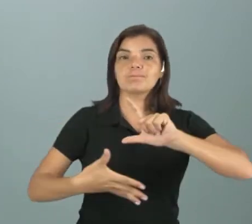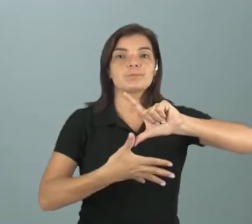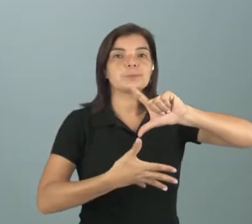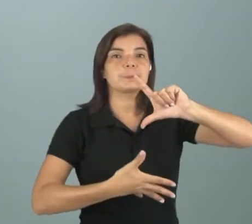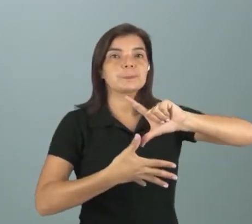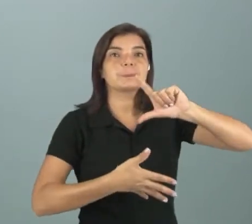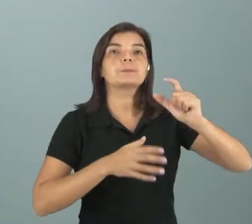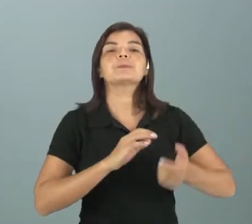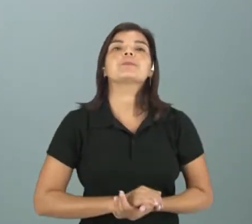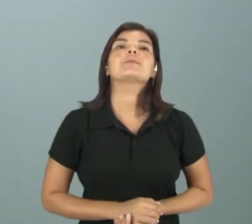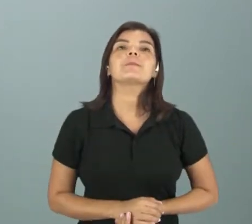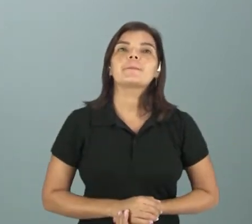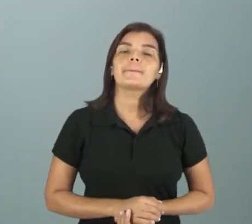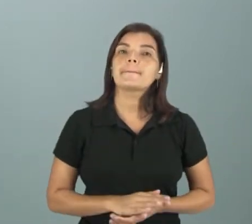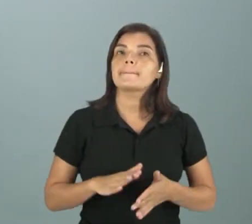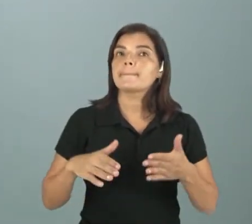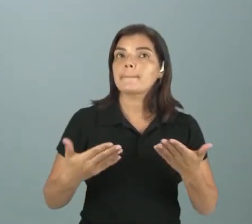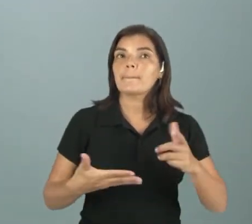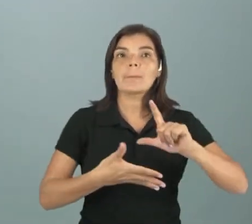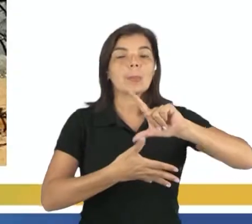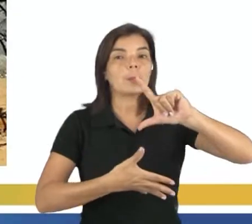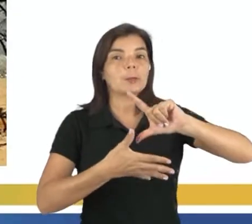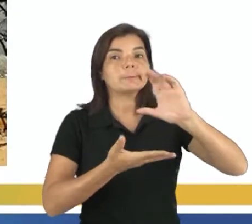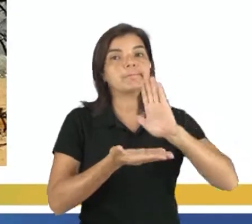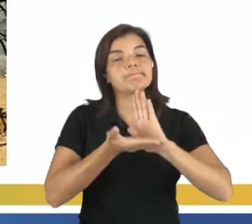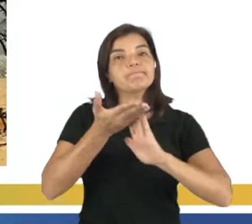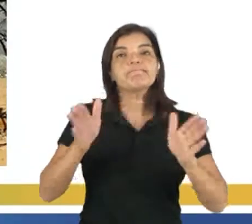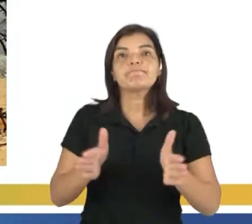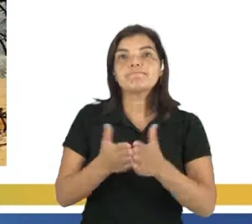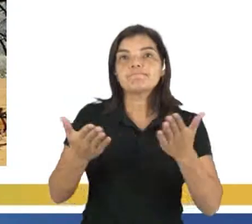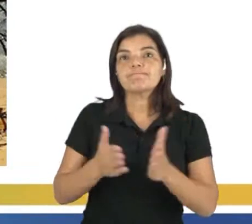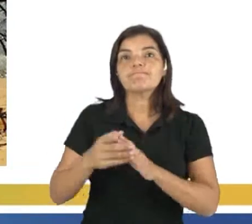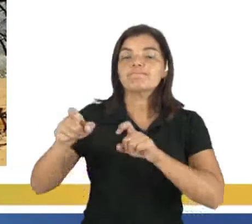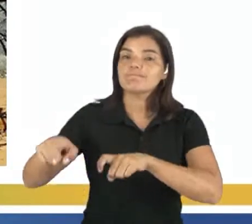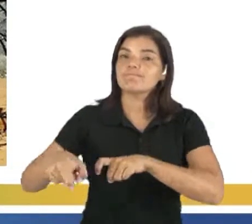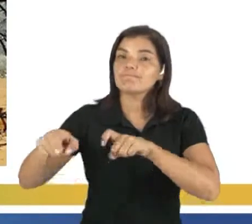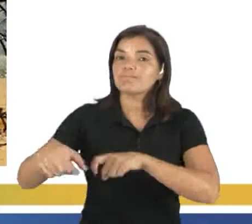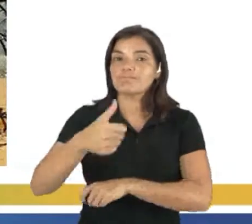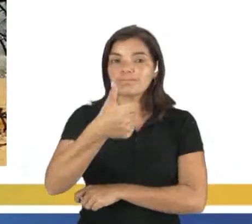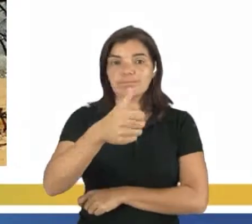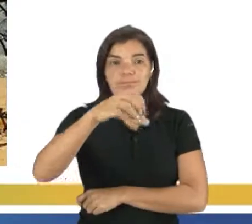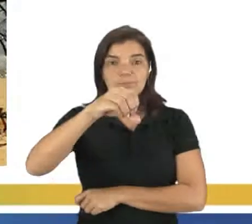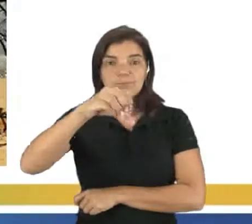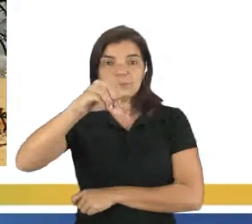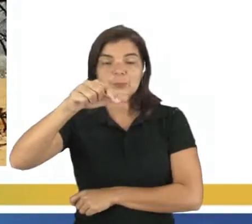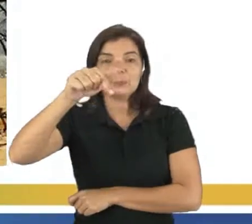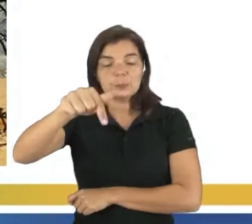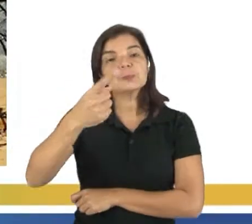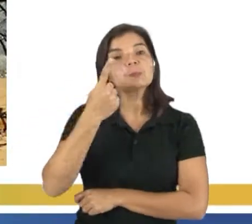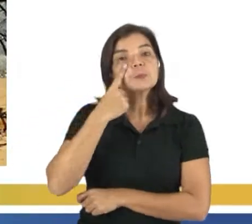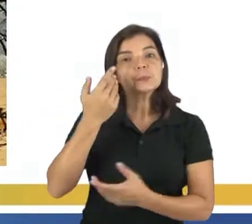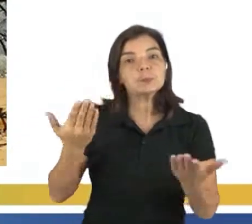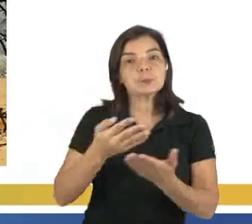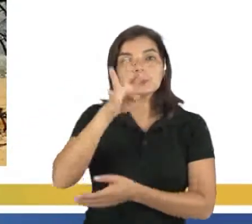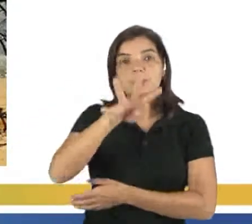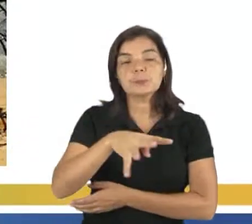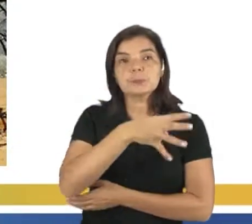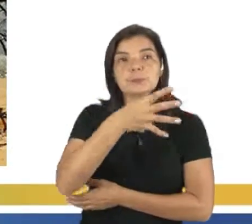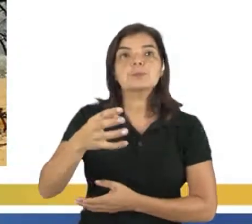Latina. A América Latina e o índice de pobreza no meio rural de 97, de acordo com o que nós vimos nessa